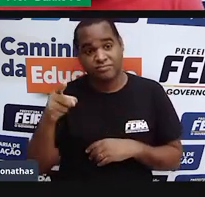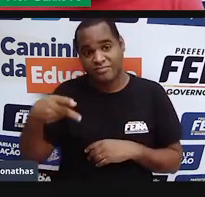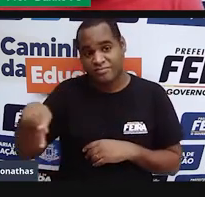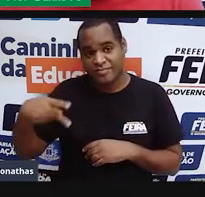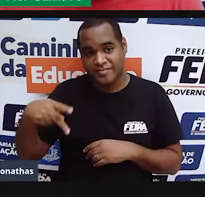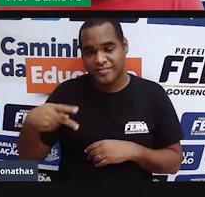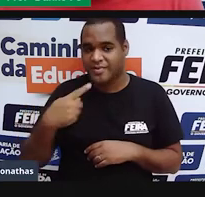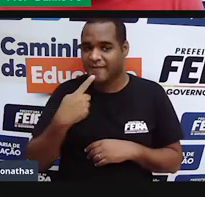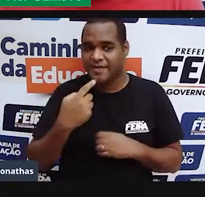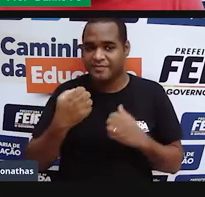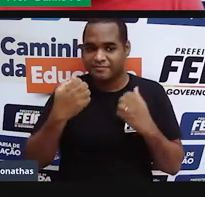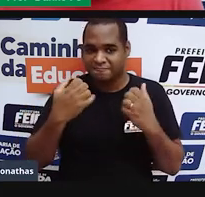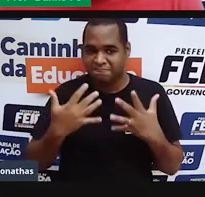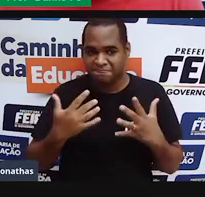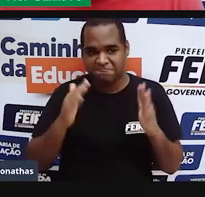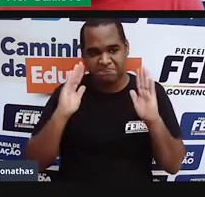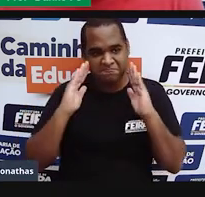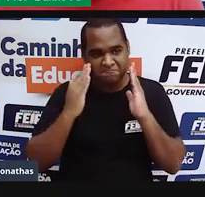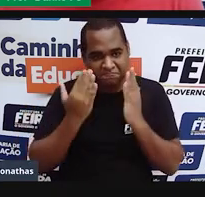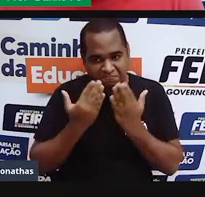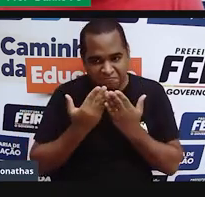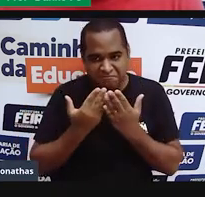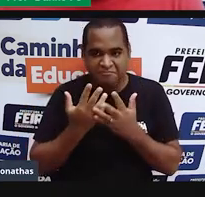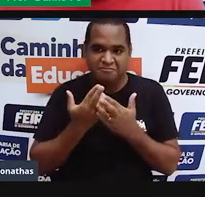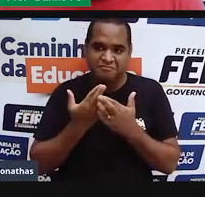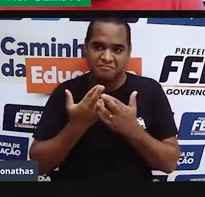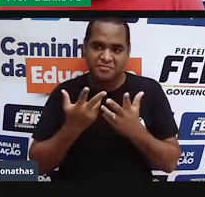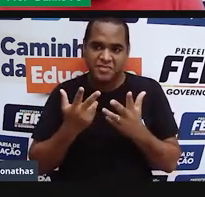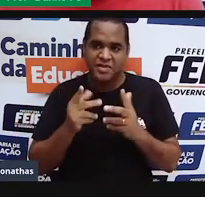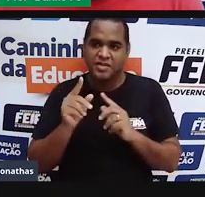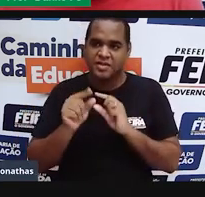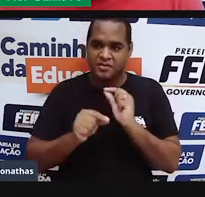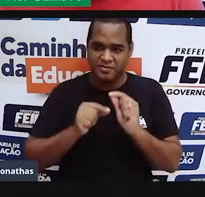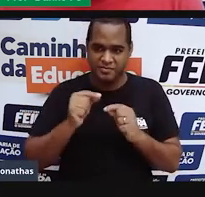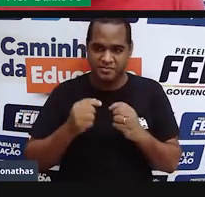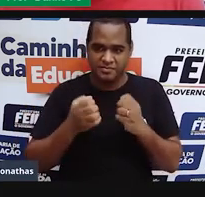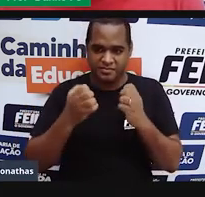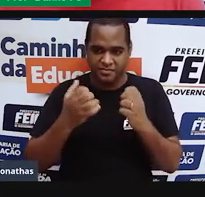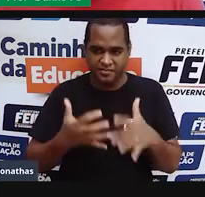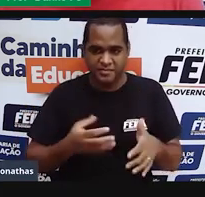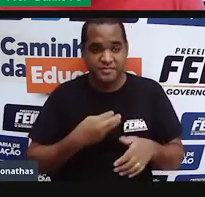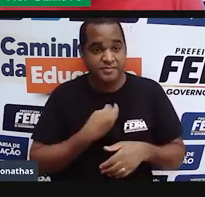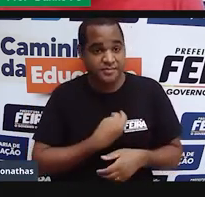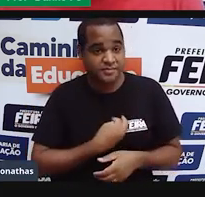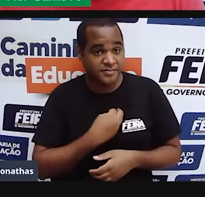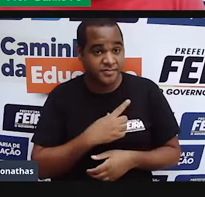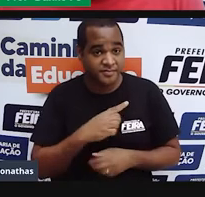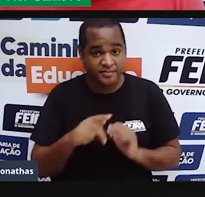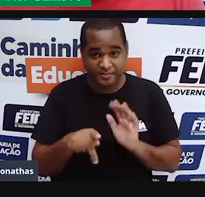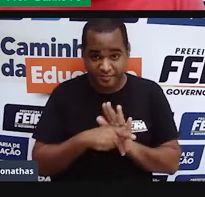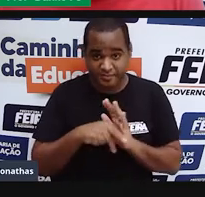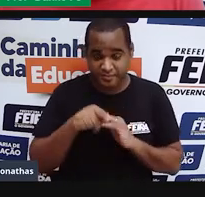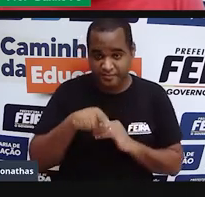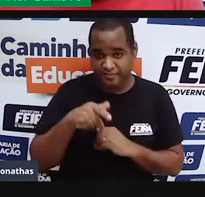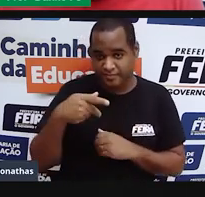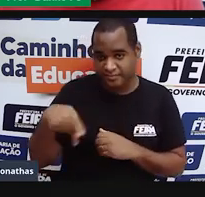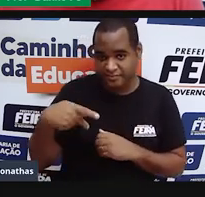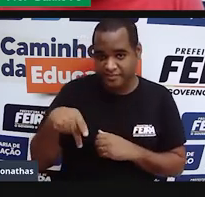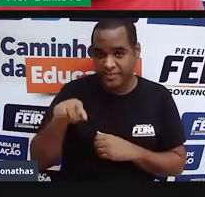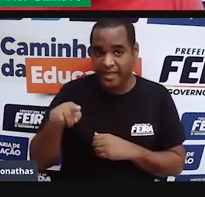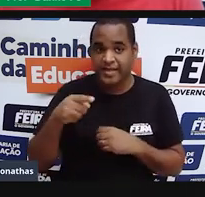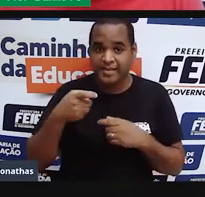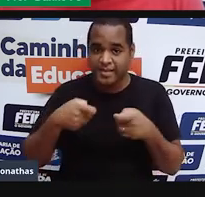outras possibilidades, outros olhares, e esse é um dos possíveis. Para os paraguaios, essa não é a Guerra